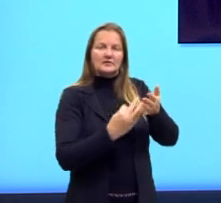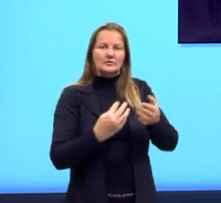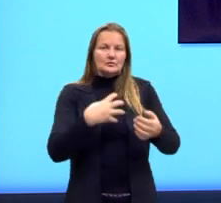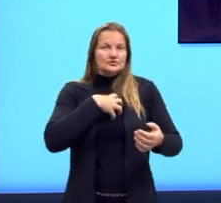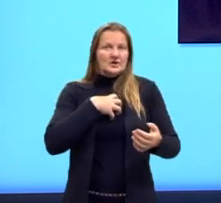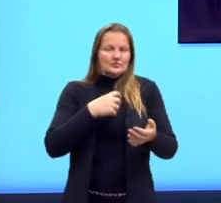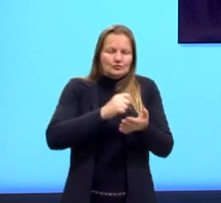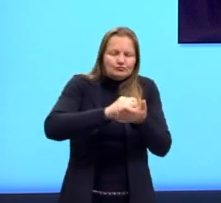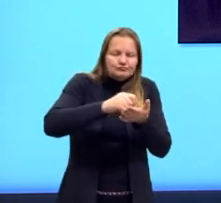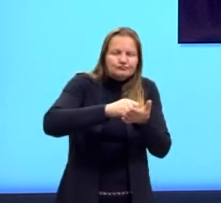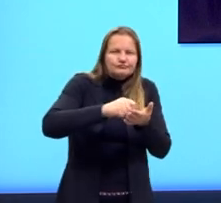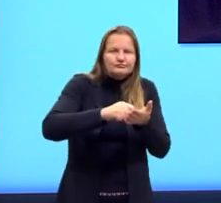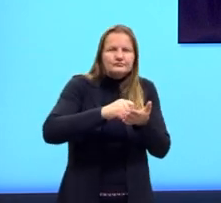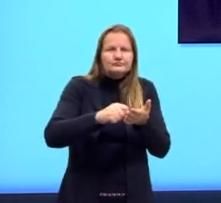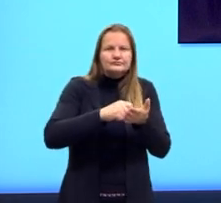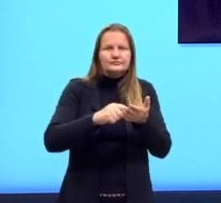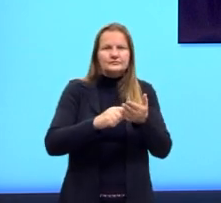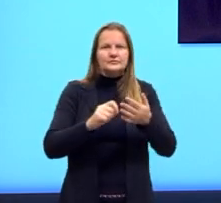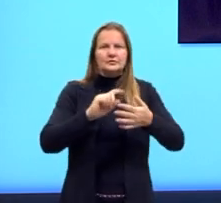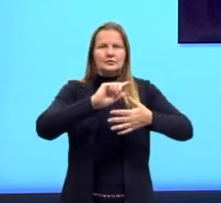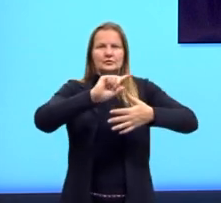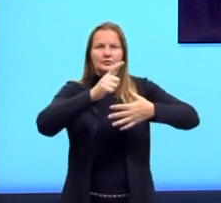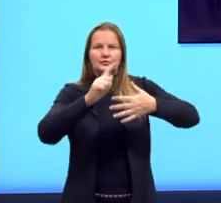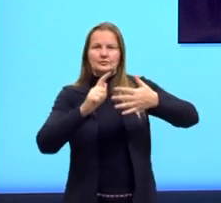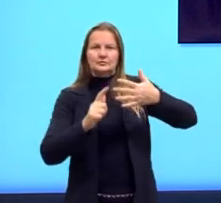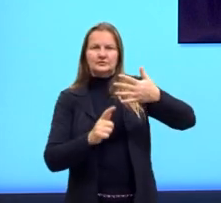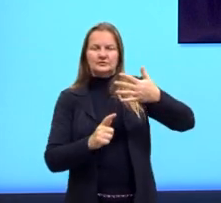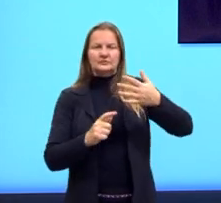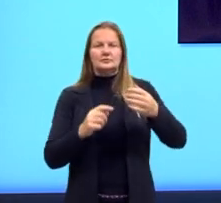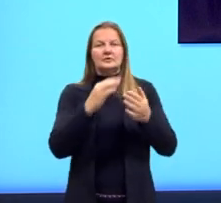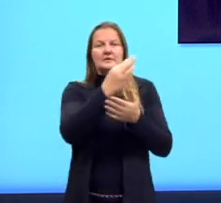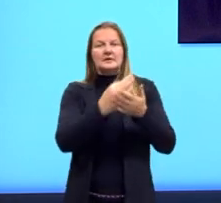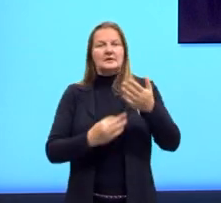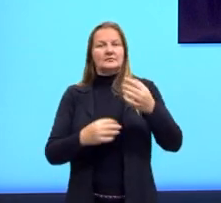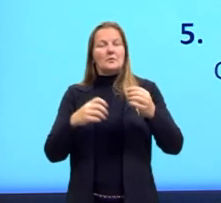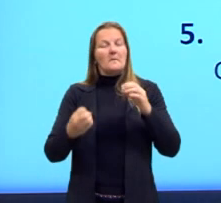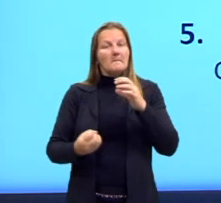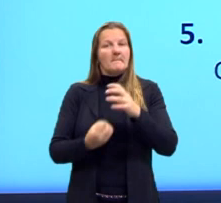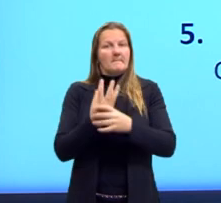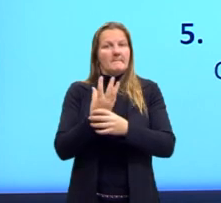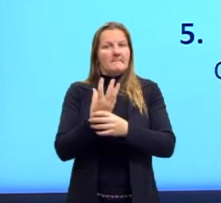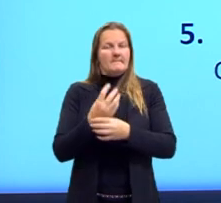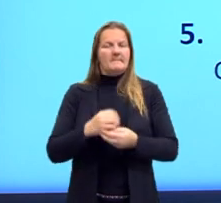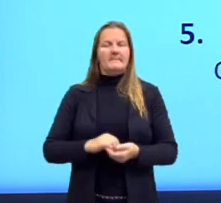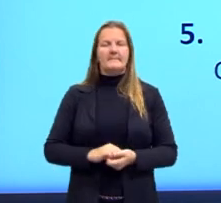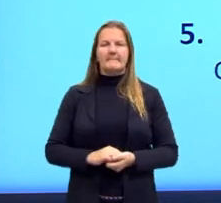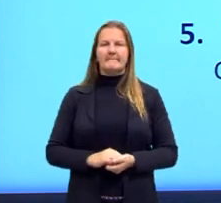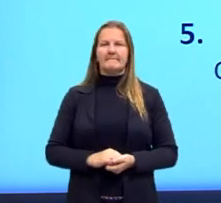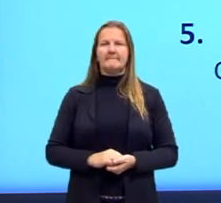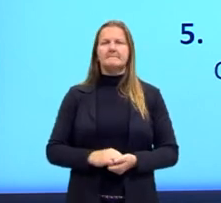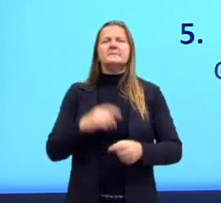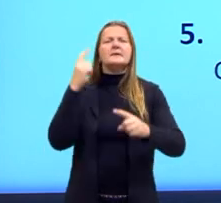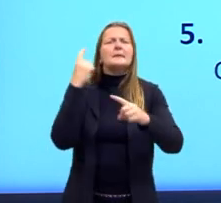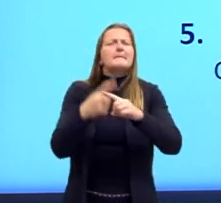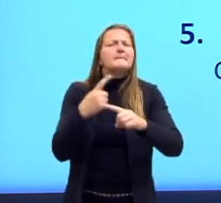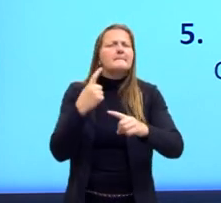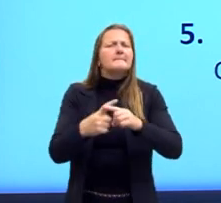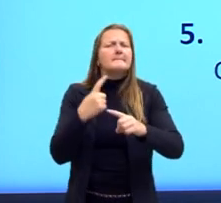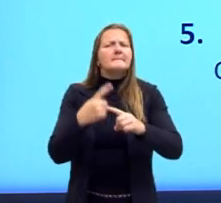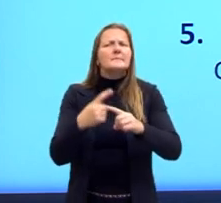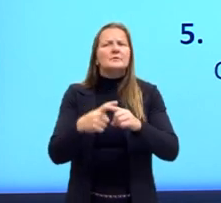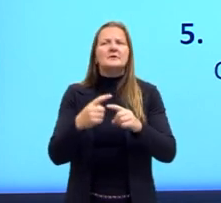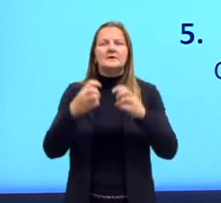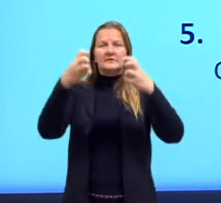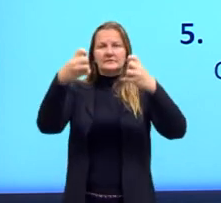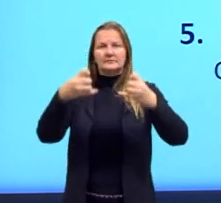escrevo e o gênero textual vai ser o tipo de texto produzido E por que que eu